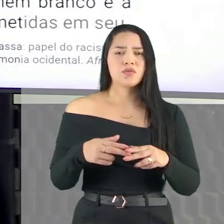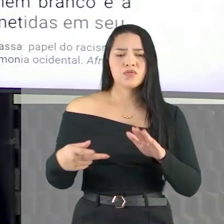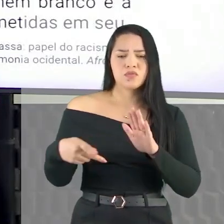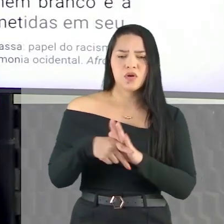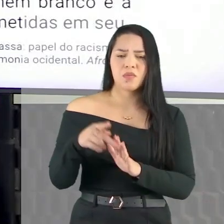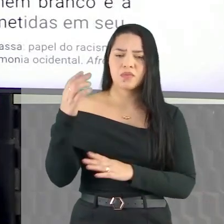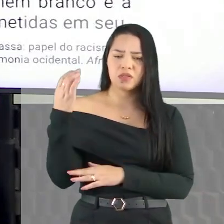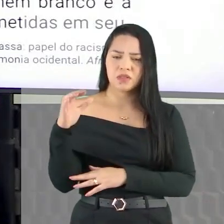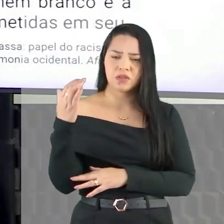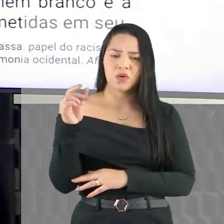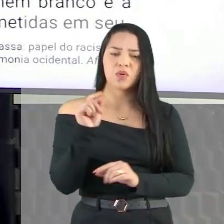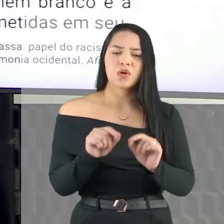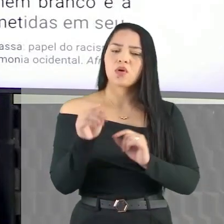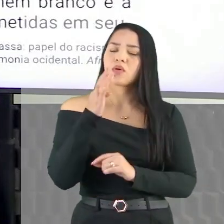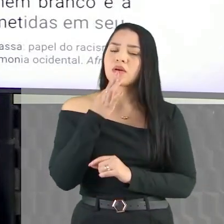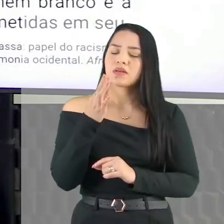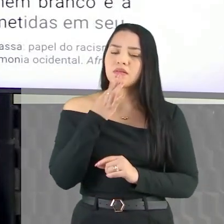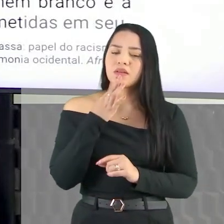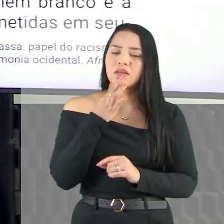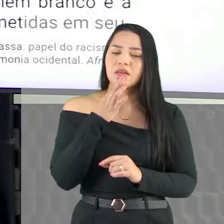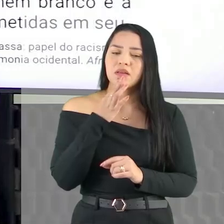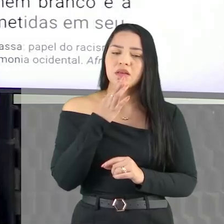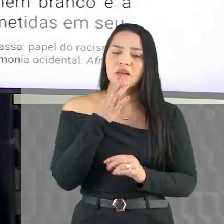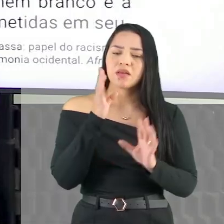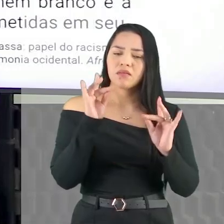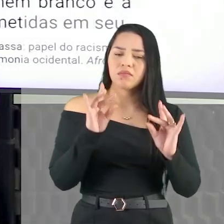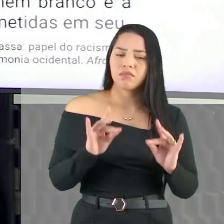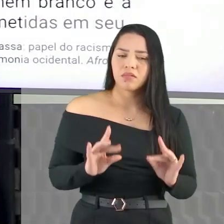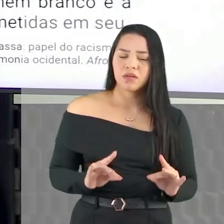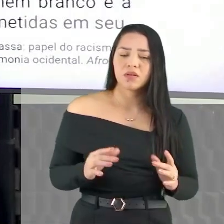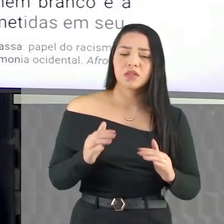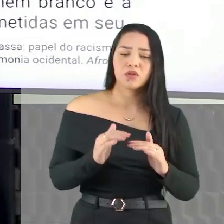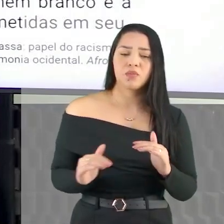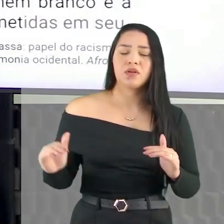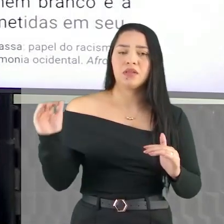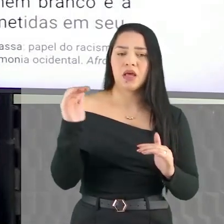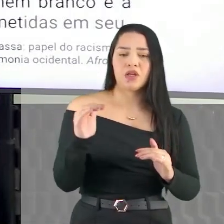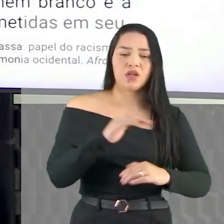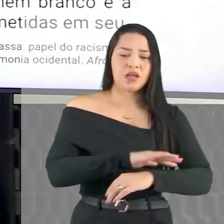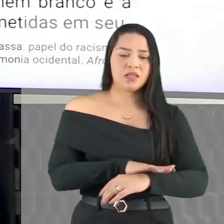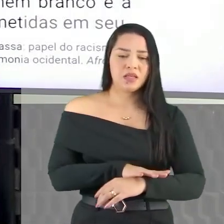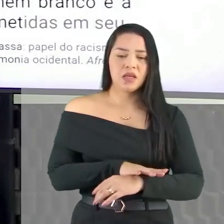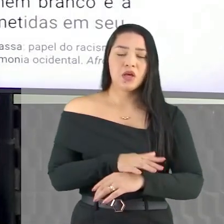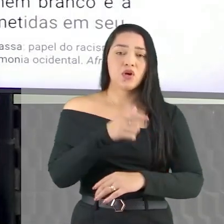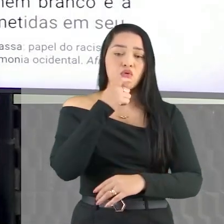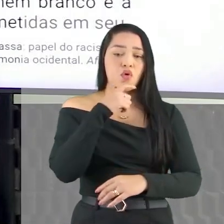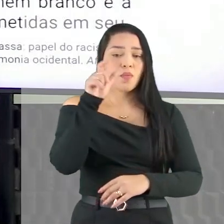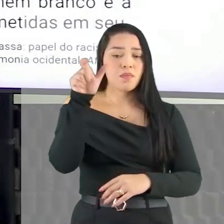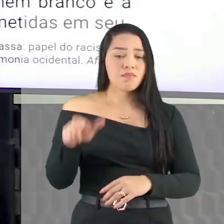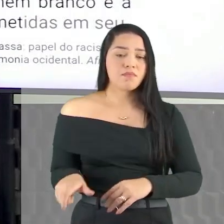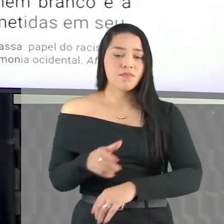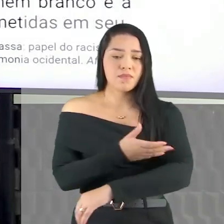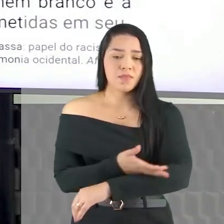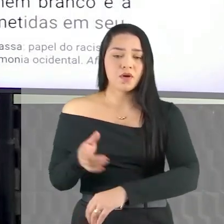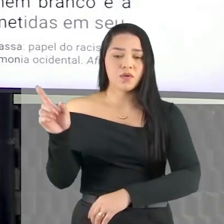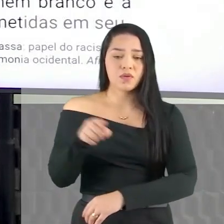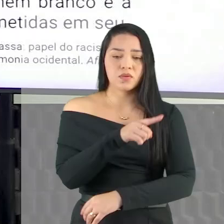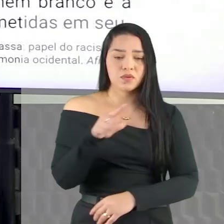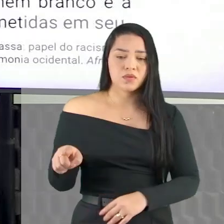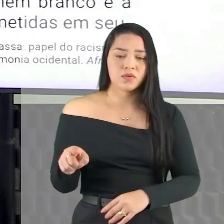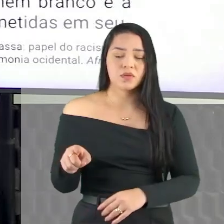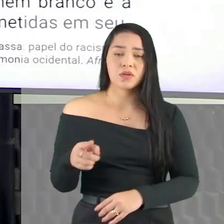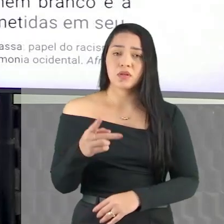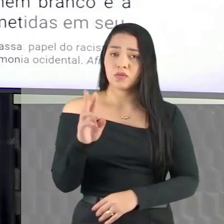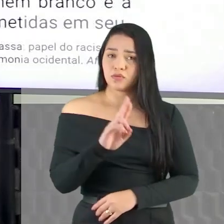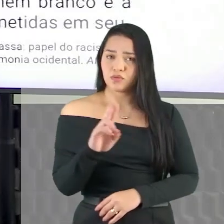próprios cientistas europeus passou a reconhecer o caráter discriminatório da pretensa superioridade racial do homem branco e a condenar as